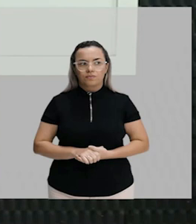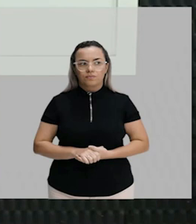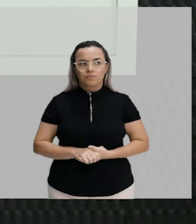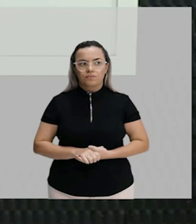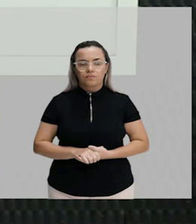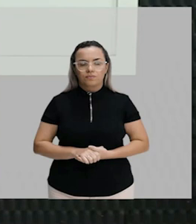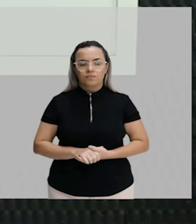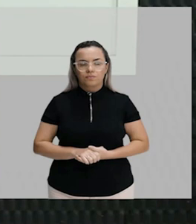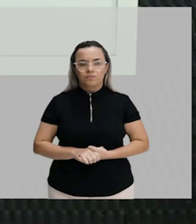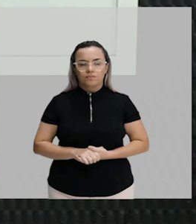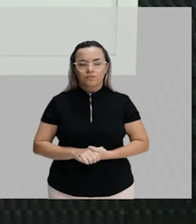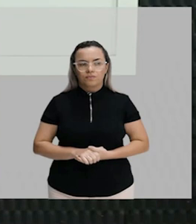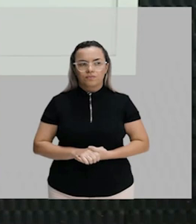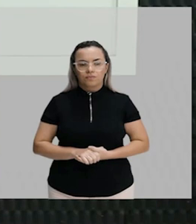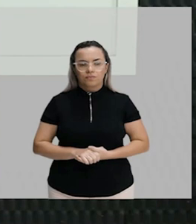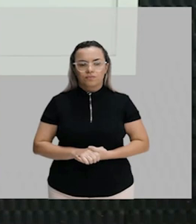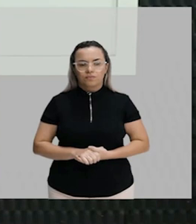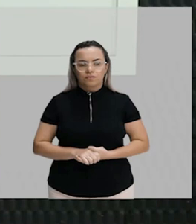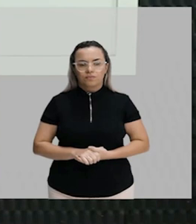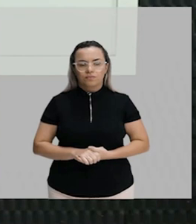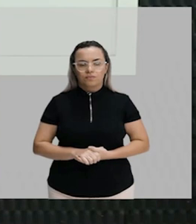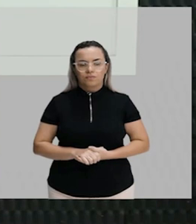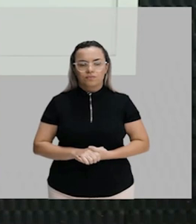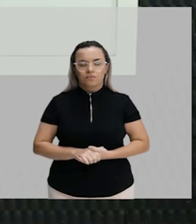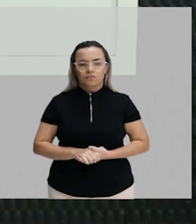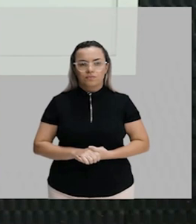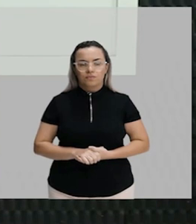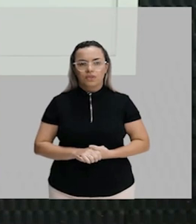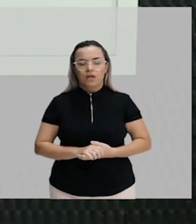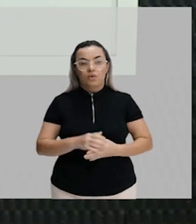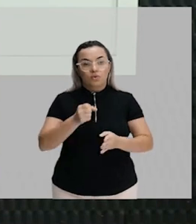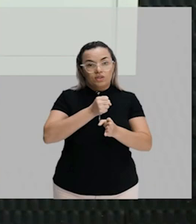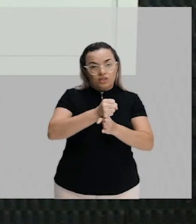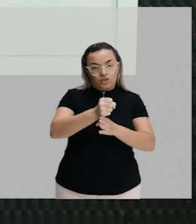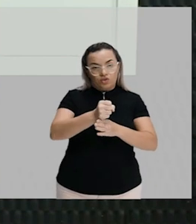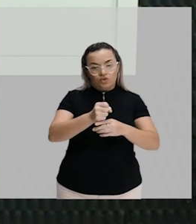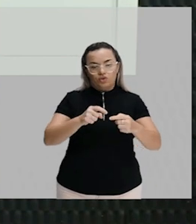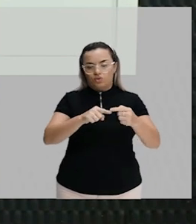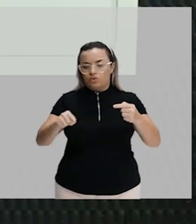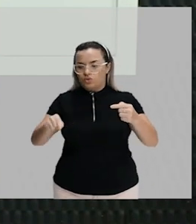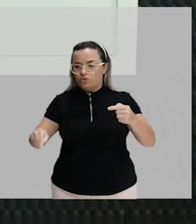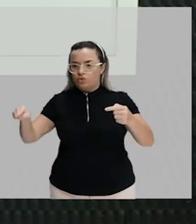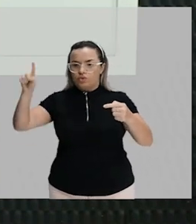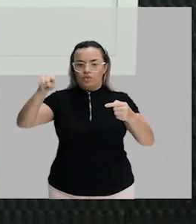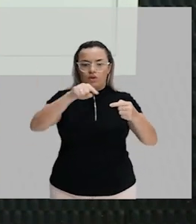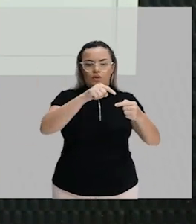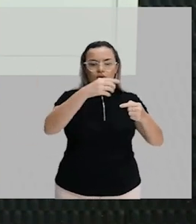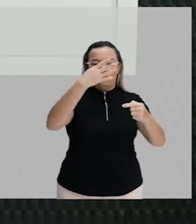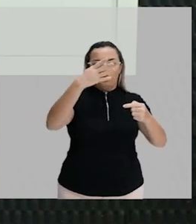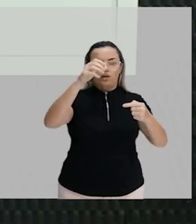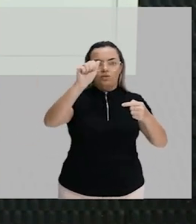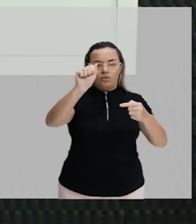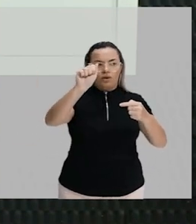pronto então a externa ela entra neste neste Polo maior né de